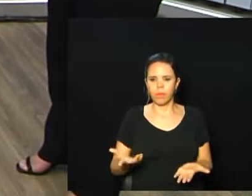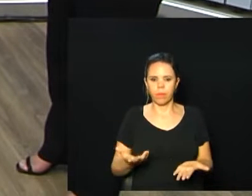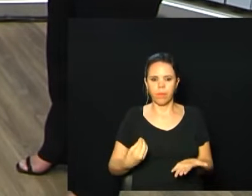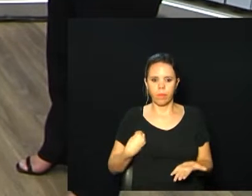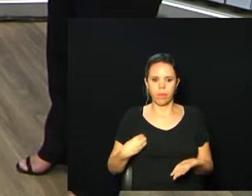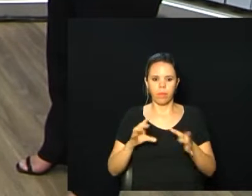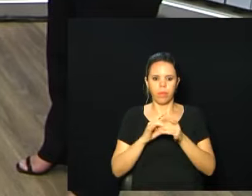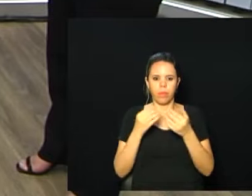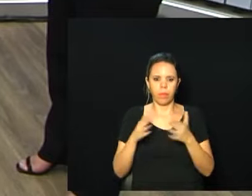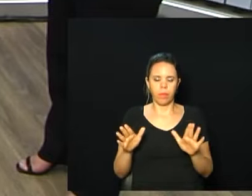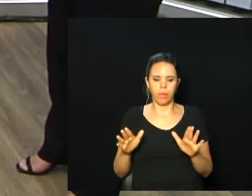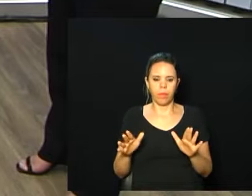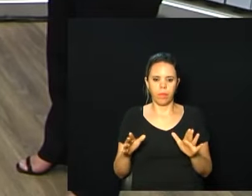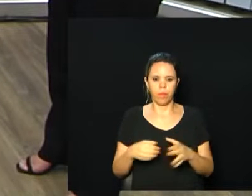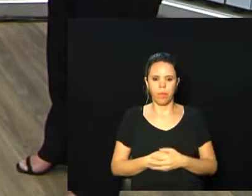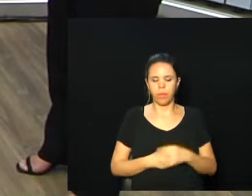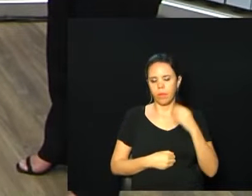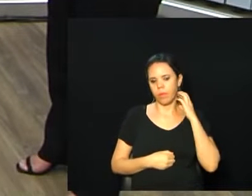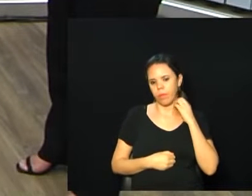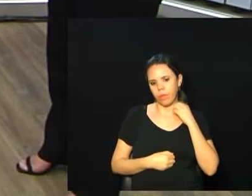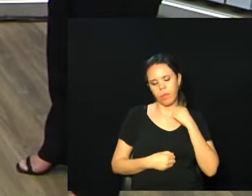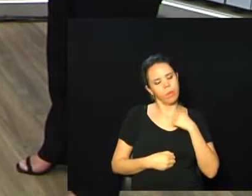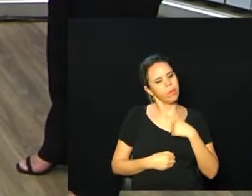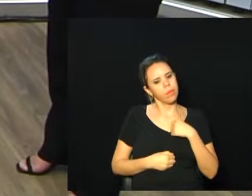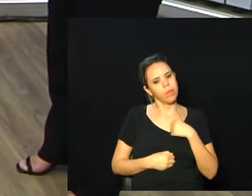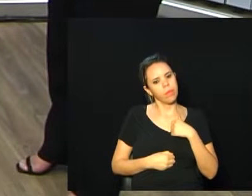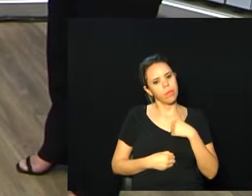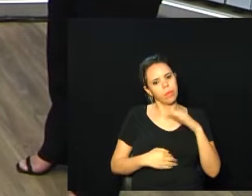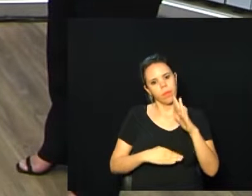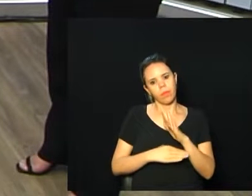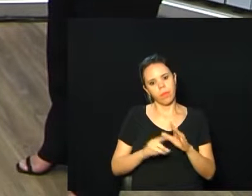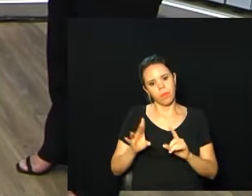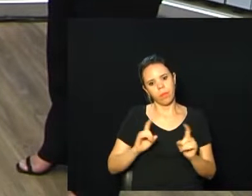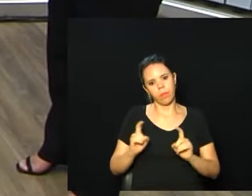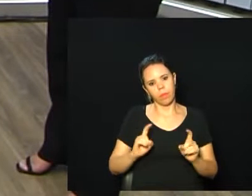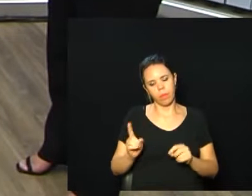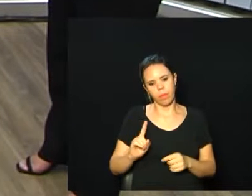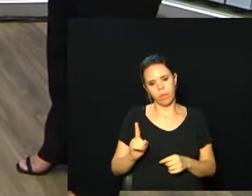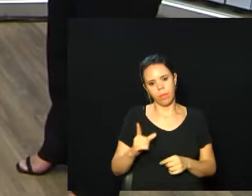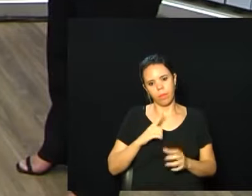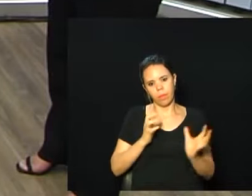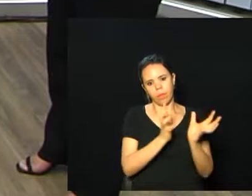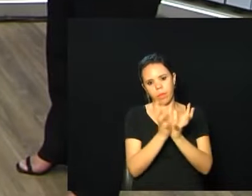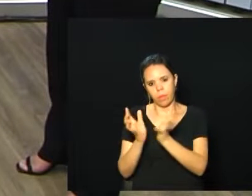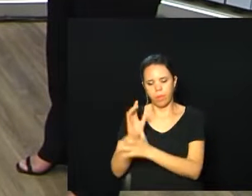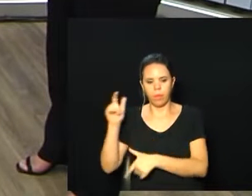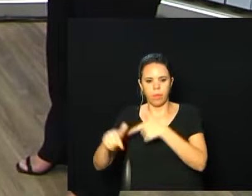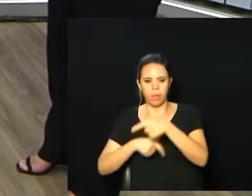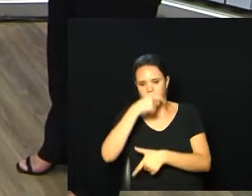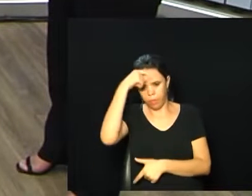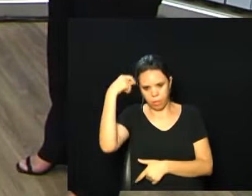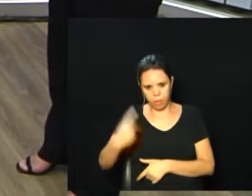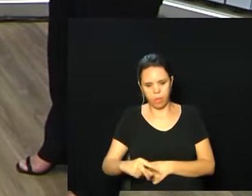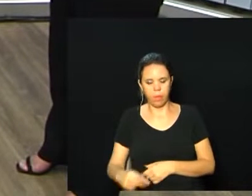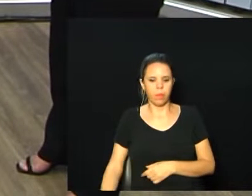lá disponível na íntegra. Mas olha só, na casa não teve só reunião ordinária, não. As comissões estão trabalhando aí e